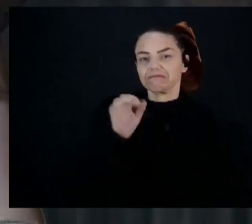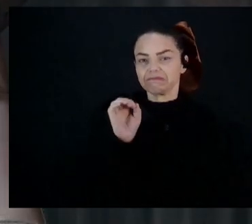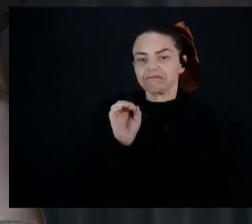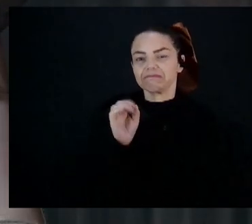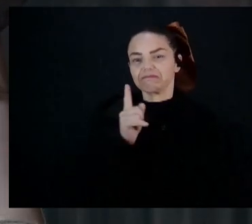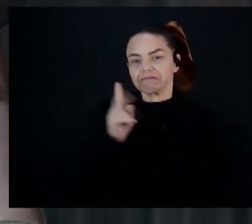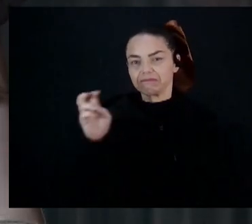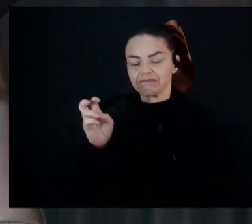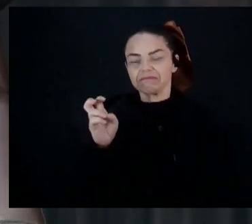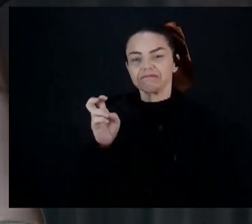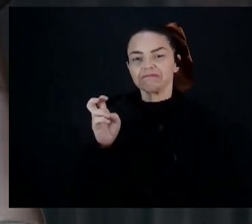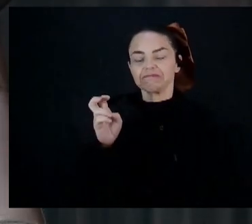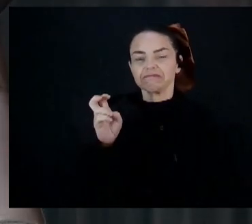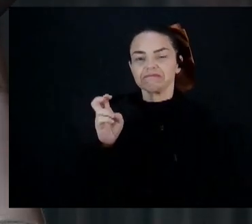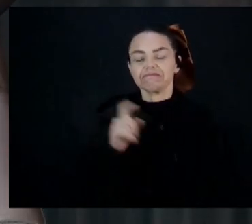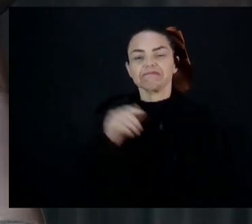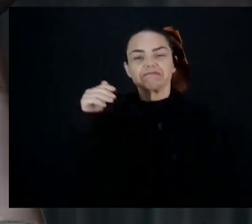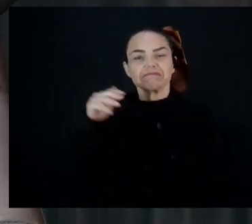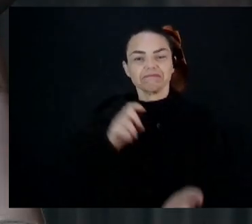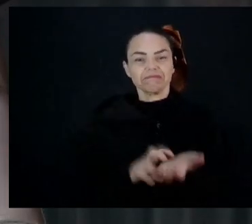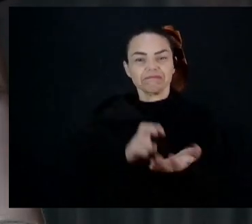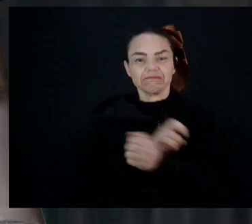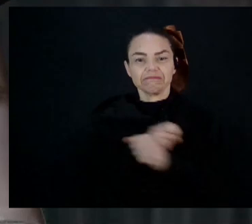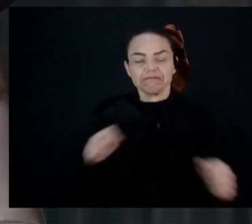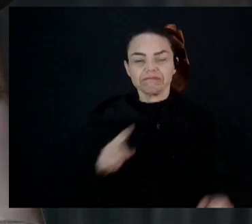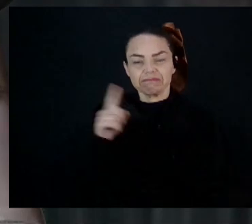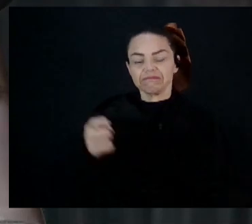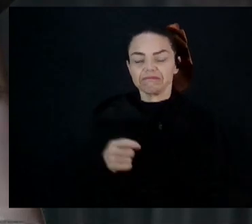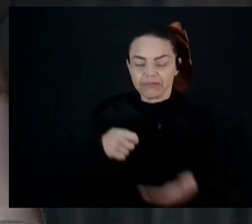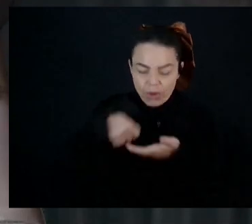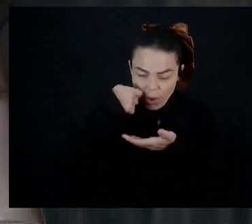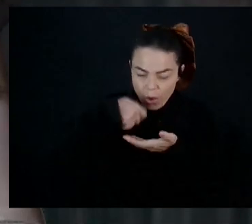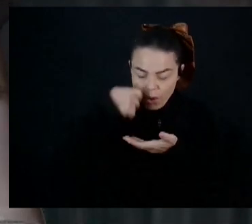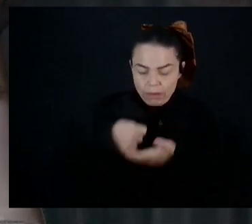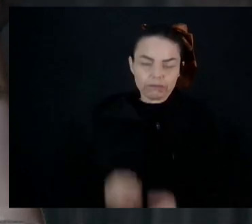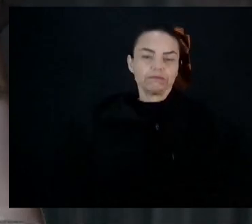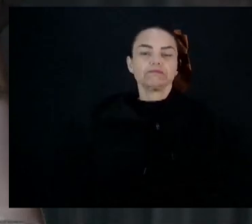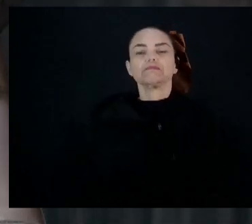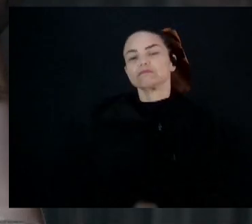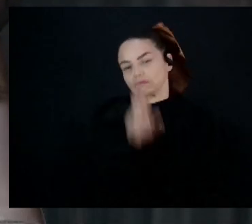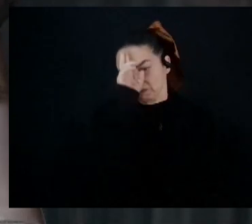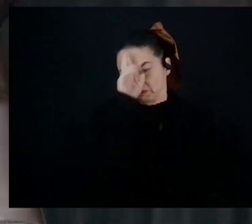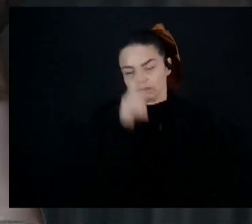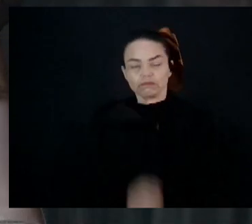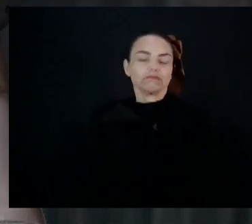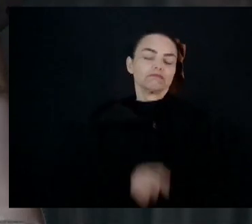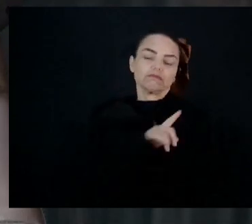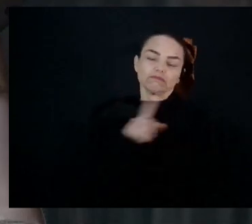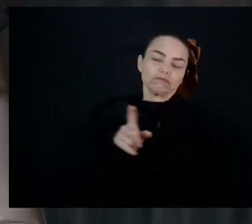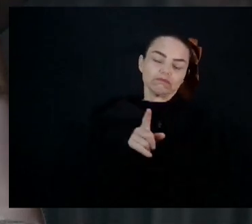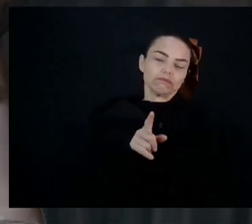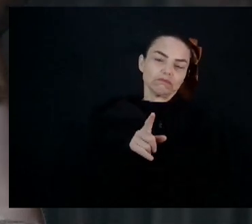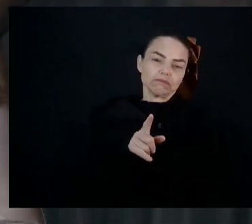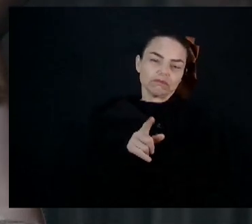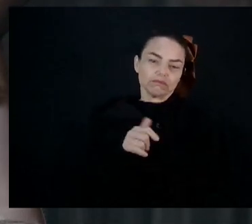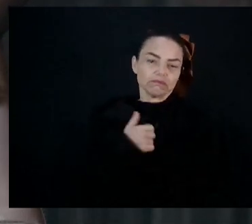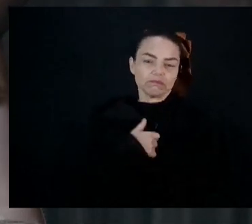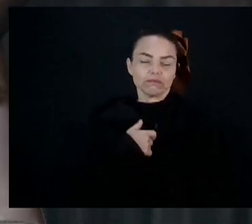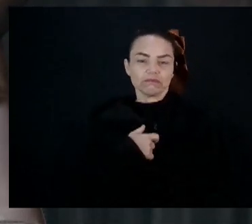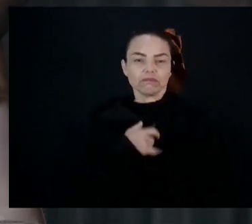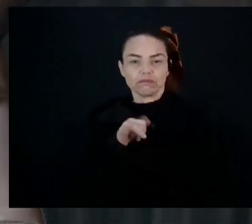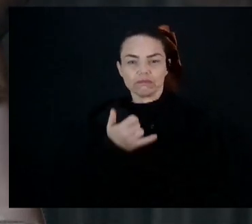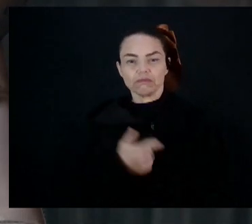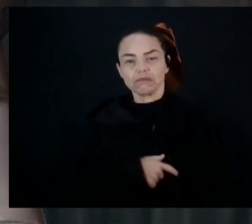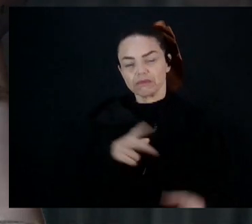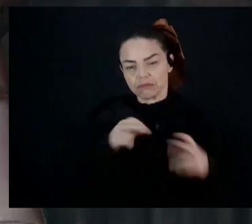a manhã, ou depois que você almoça, tenha um tempinho para você, né, se dê esse tempo, se você merece esse